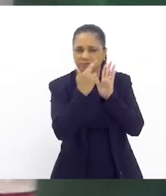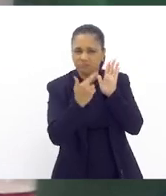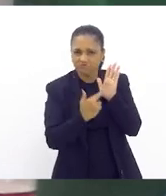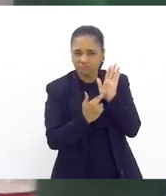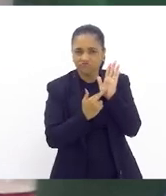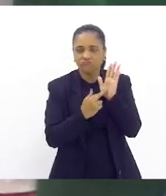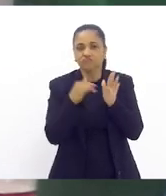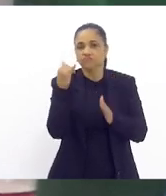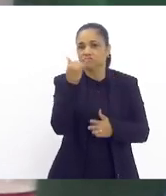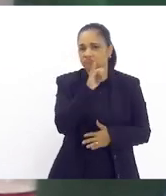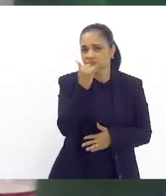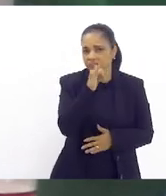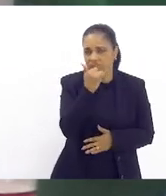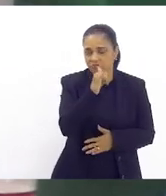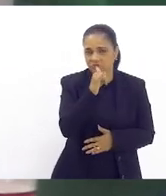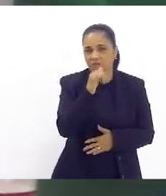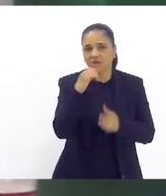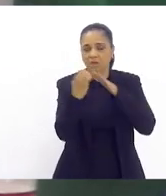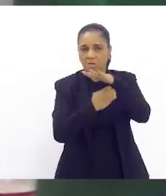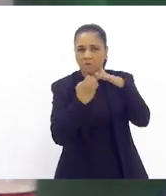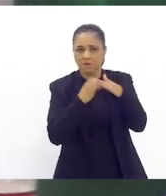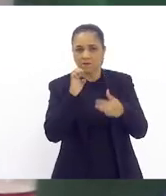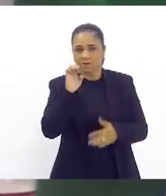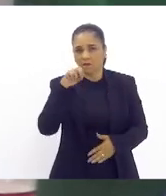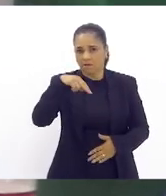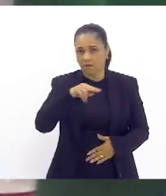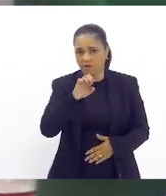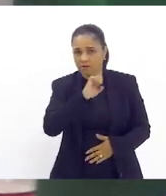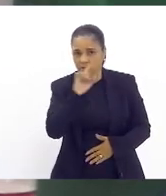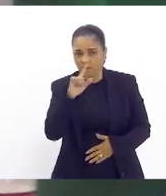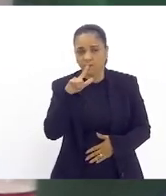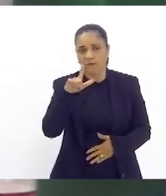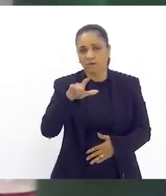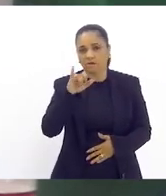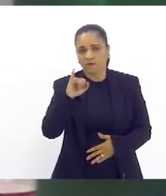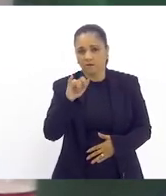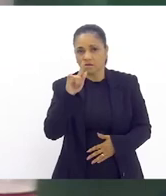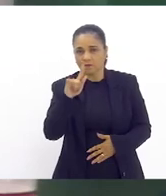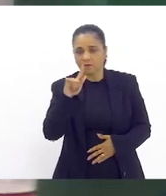pela Ênio e pela concessionária light